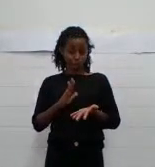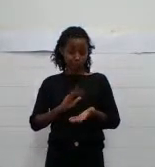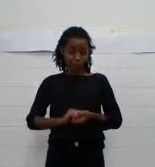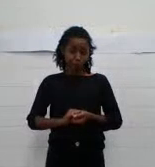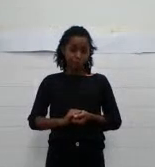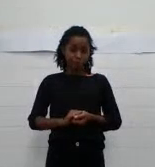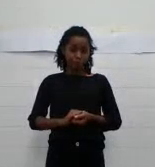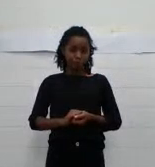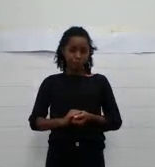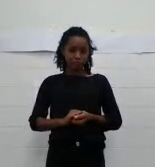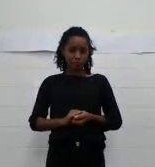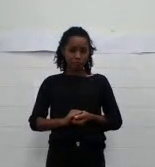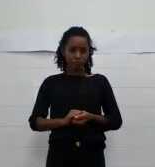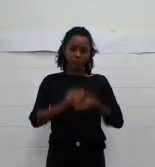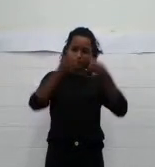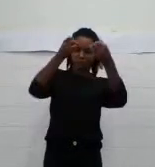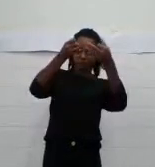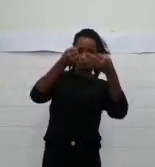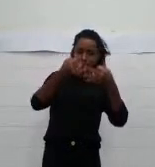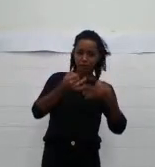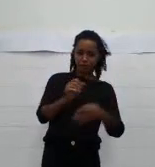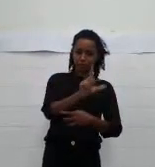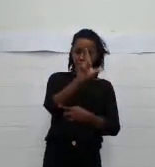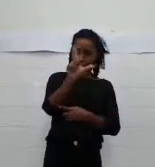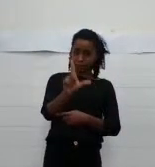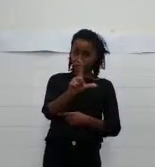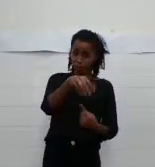No caso da literatura hegemônica,